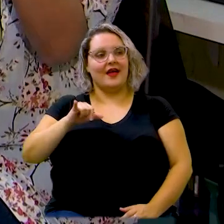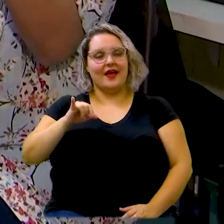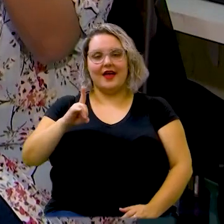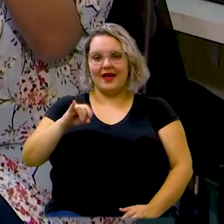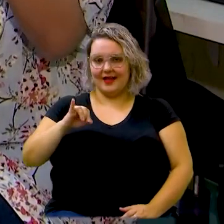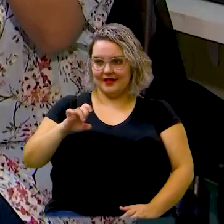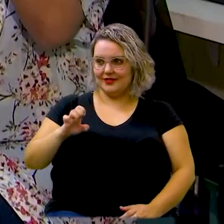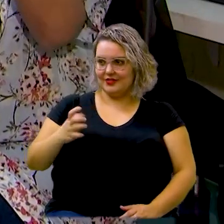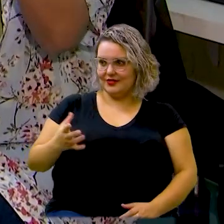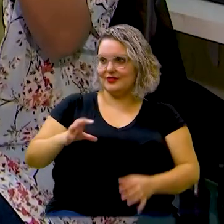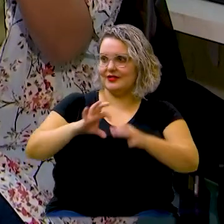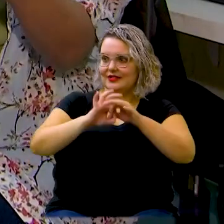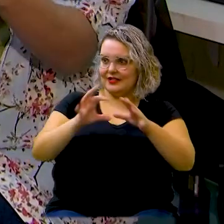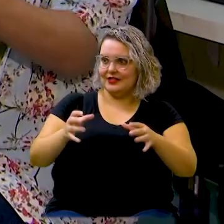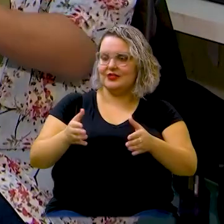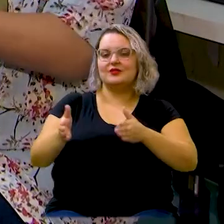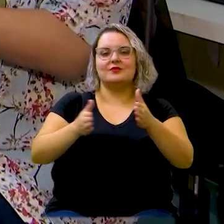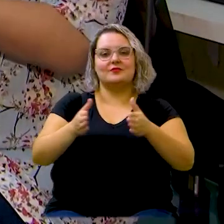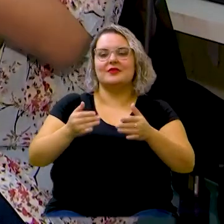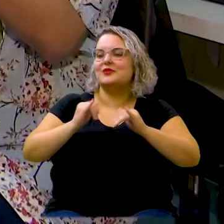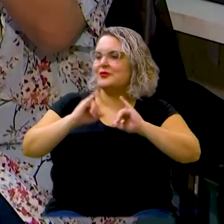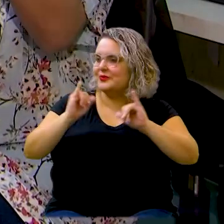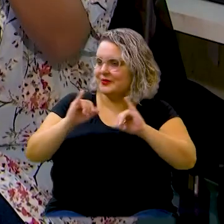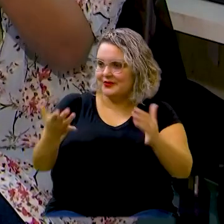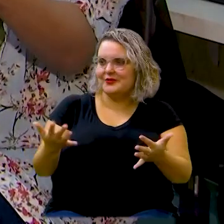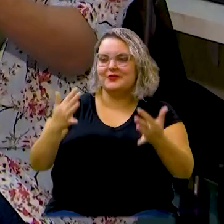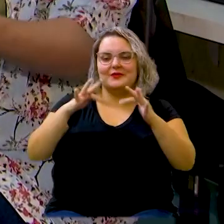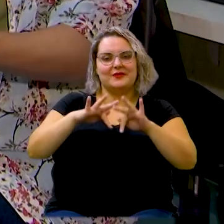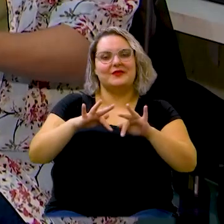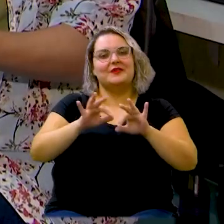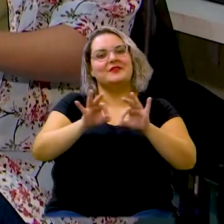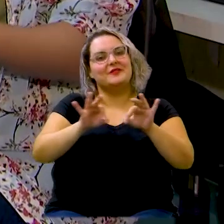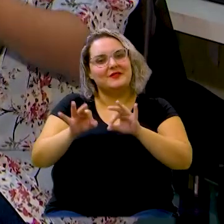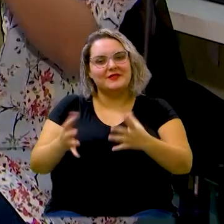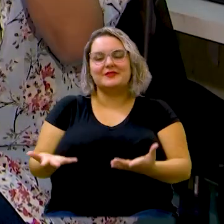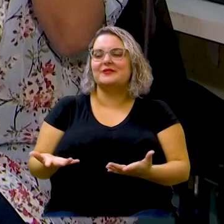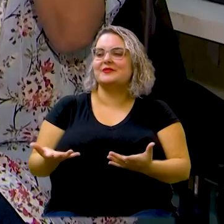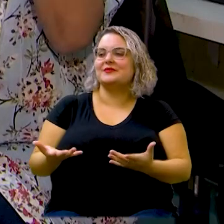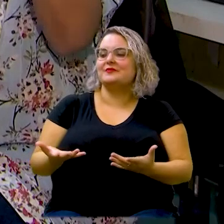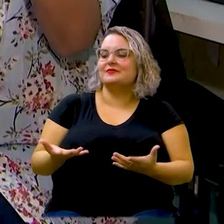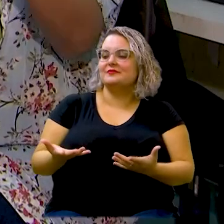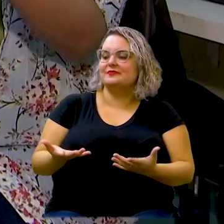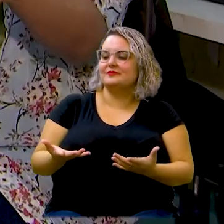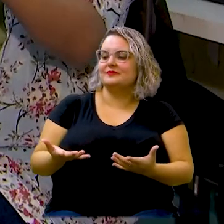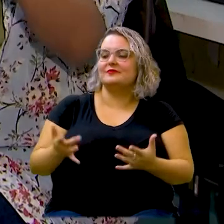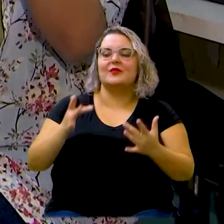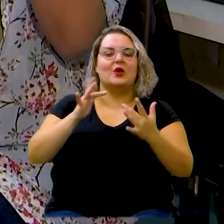esse momento aqui para você dar o recado que quiser, aqui no finalzinho do nosso quadro,